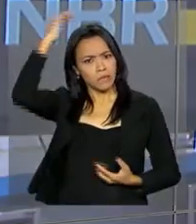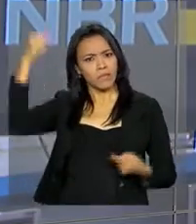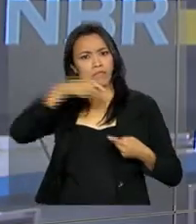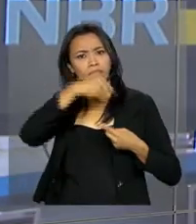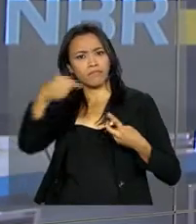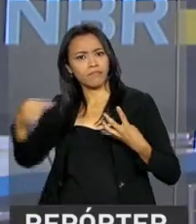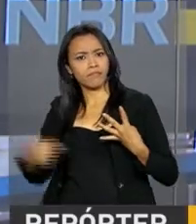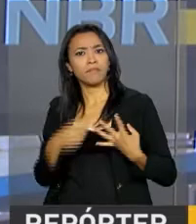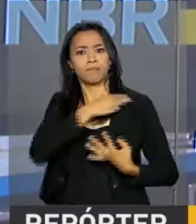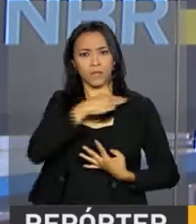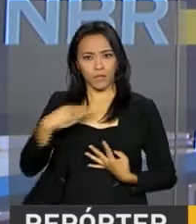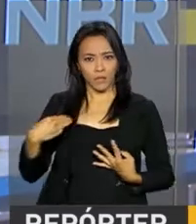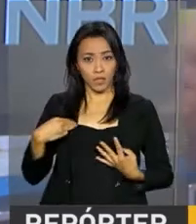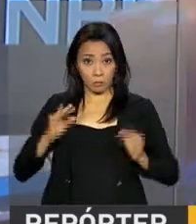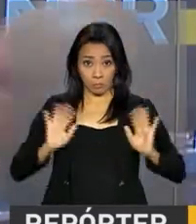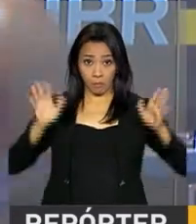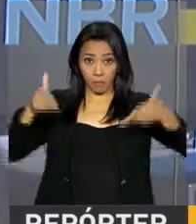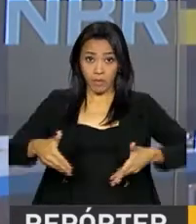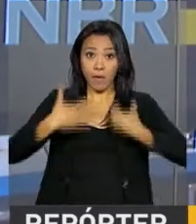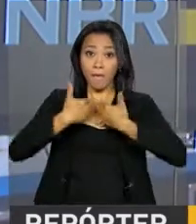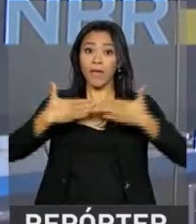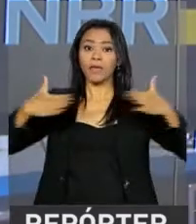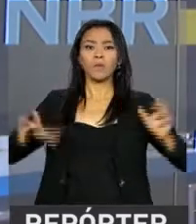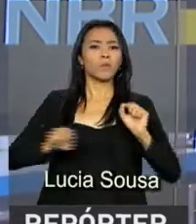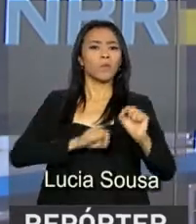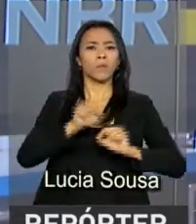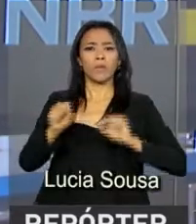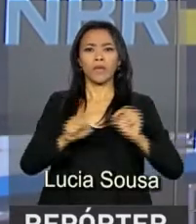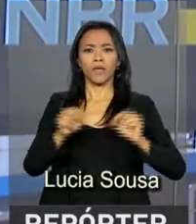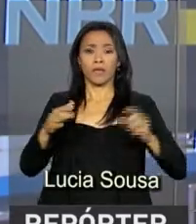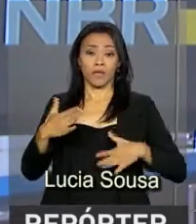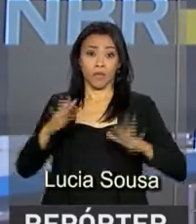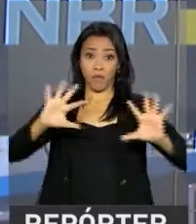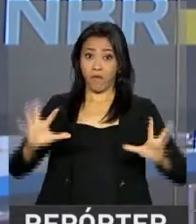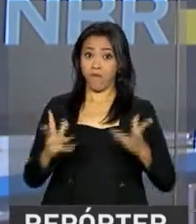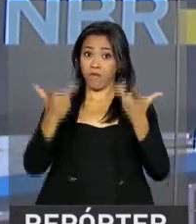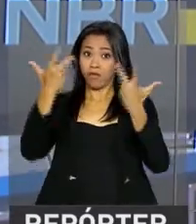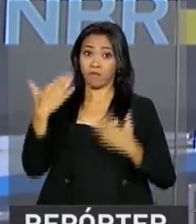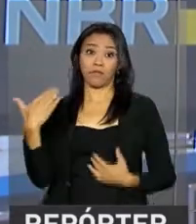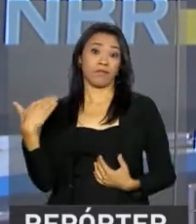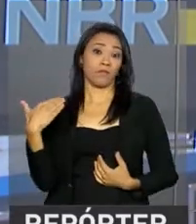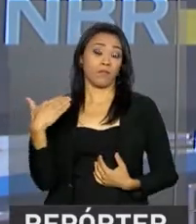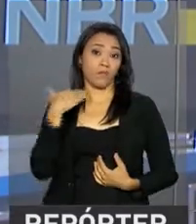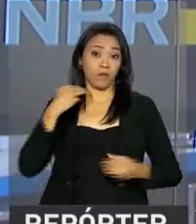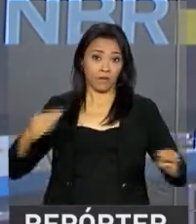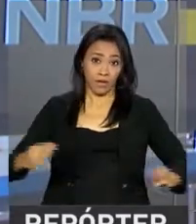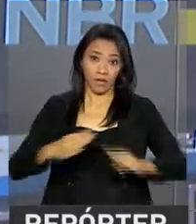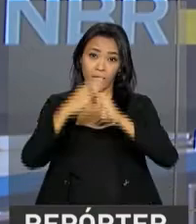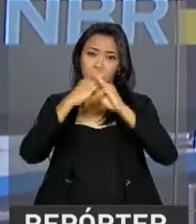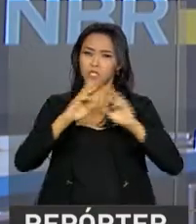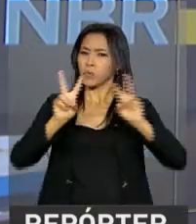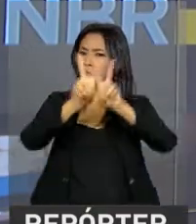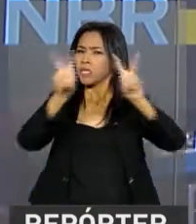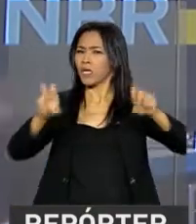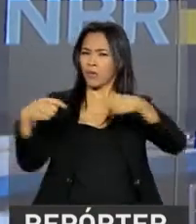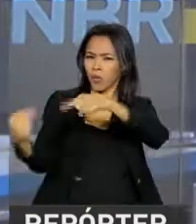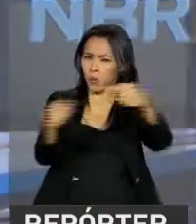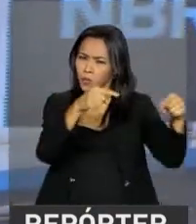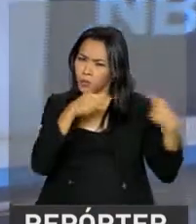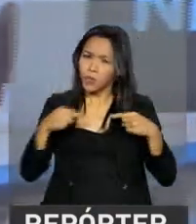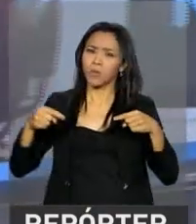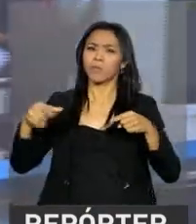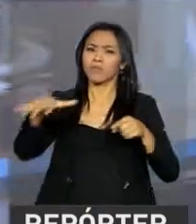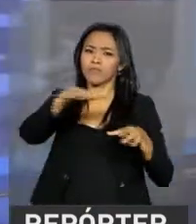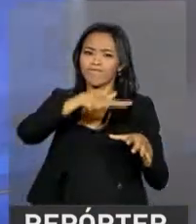participaram da abertura do evento caixa 2007 se vai debater temas econômicos e financeiros quem está